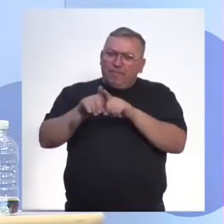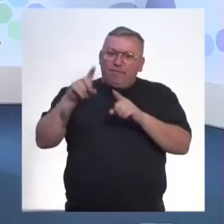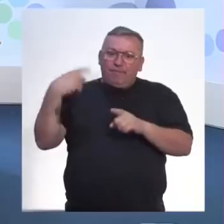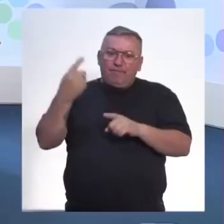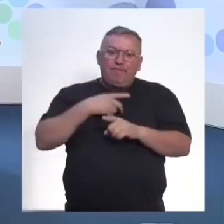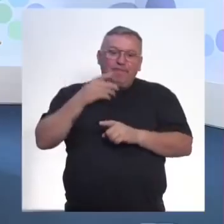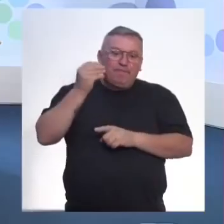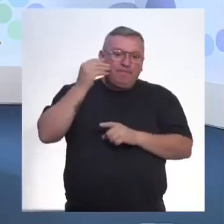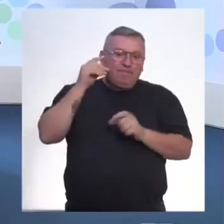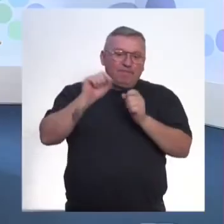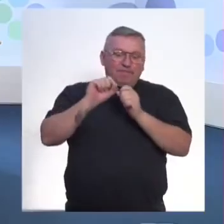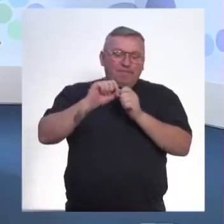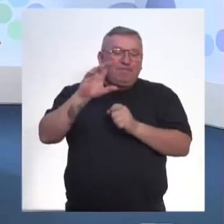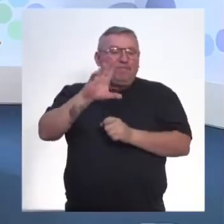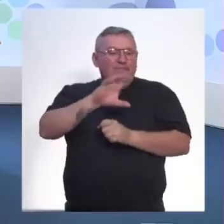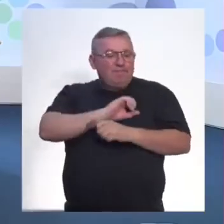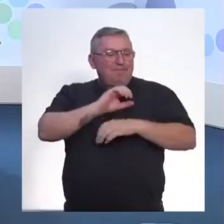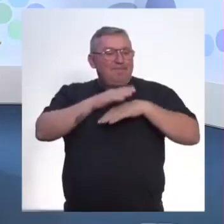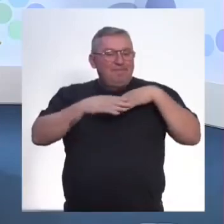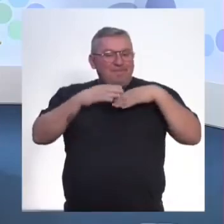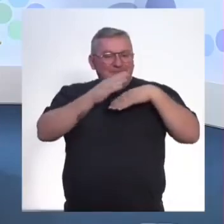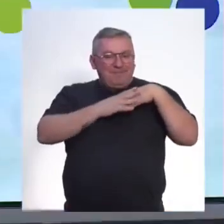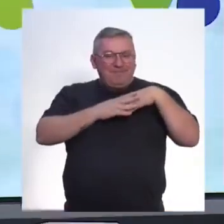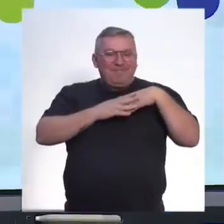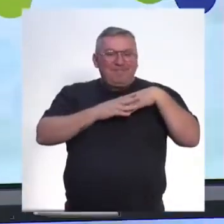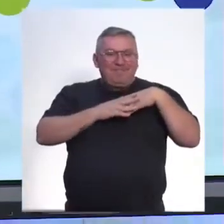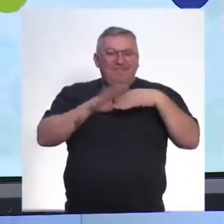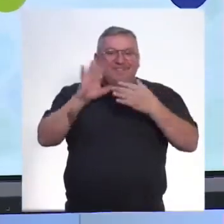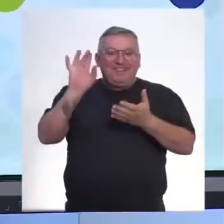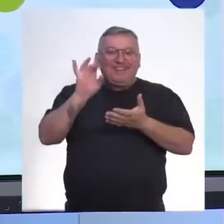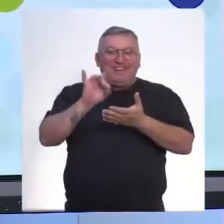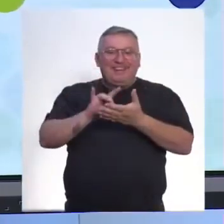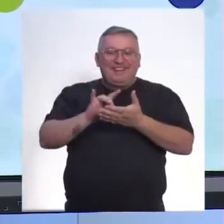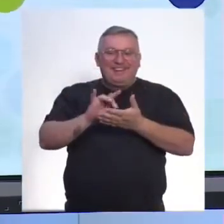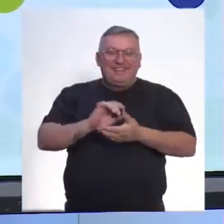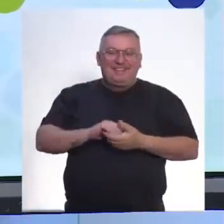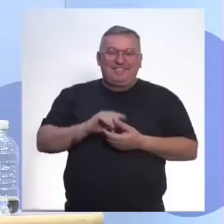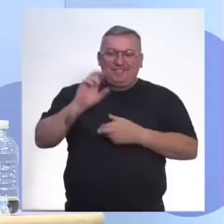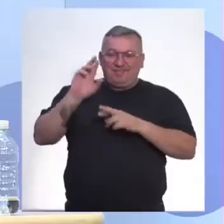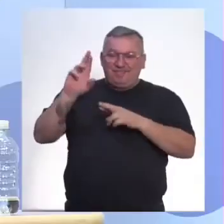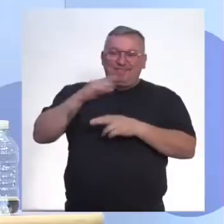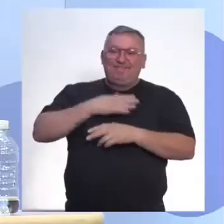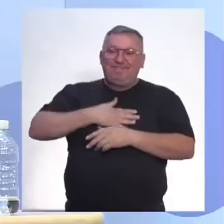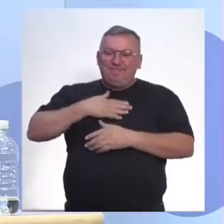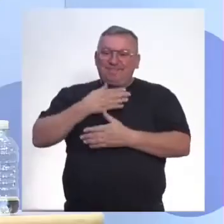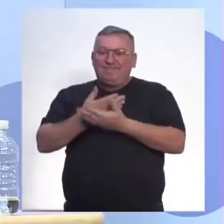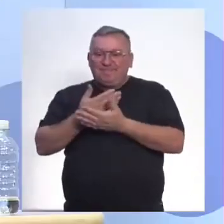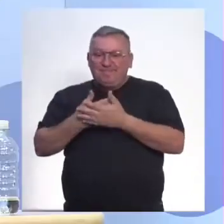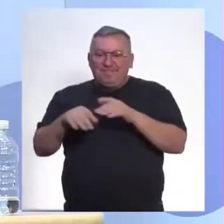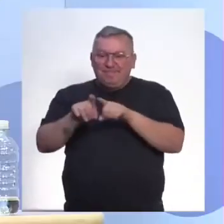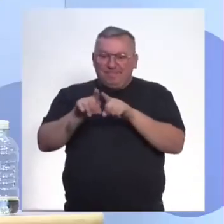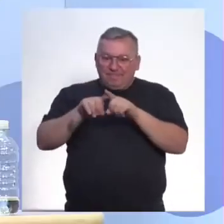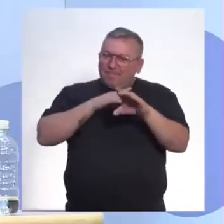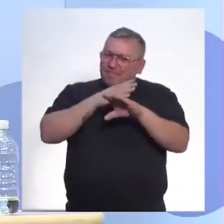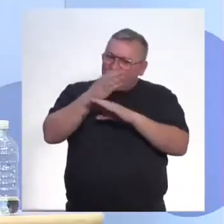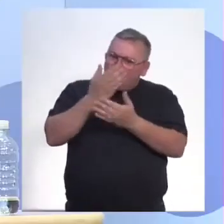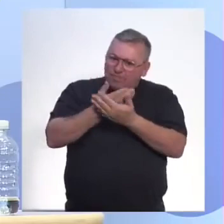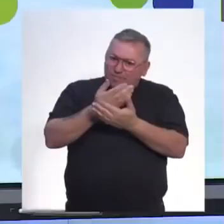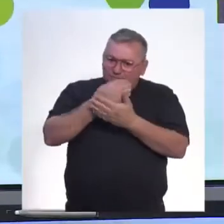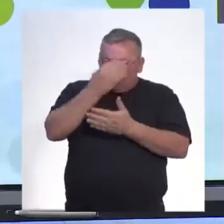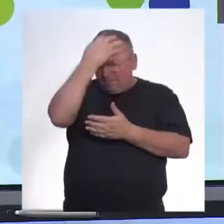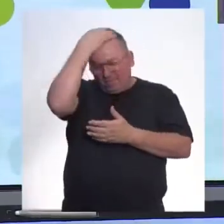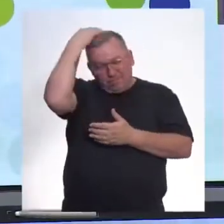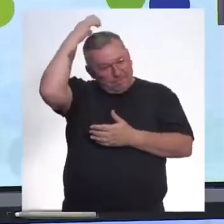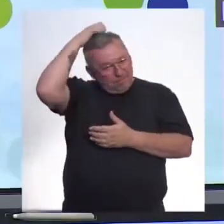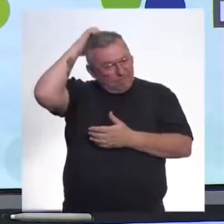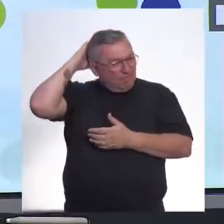tentamos aqui fazer com muito amor e carinho, né, Osmar? É verdade, Jonas. Então, aqui no... espero que vocês gostem da aula e vamos para a aula. Vamos